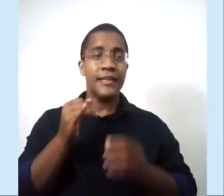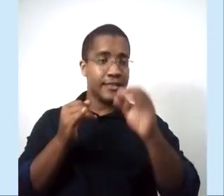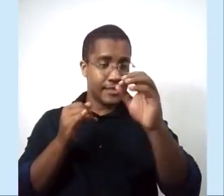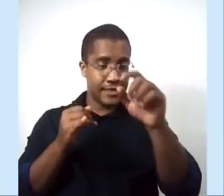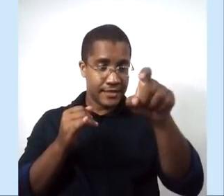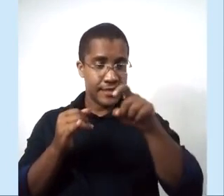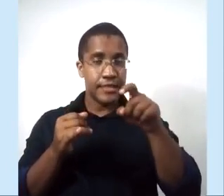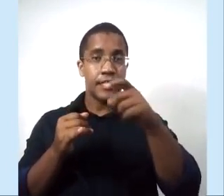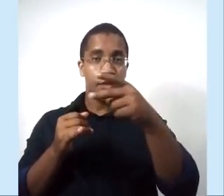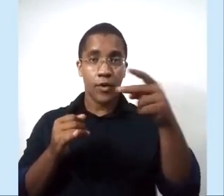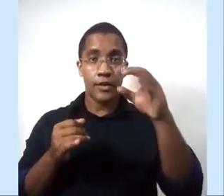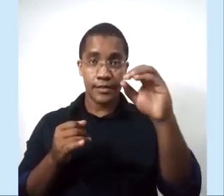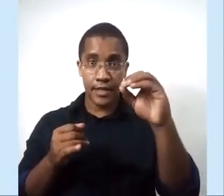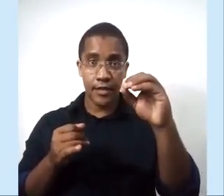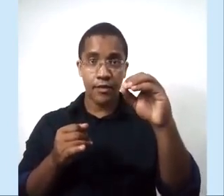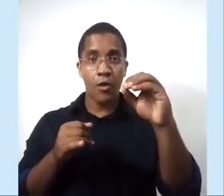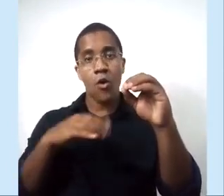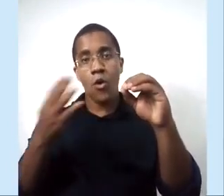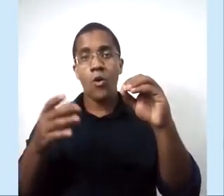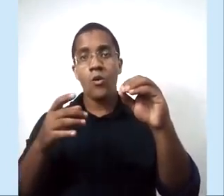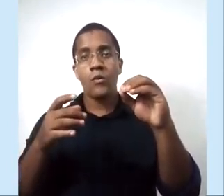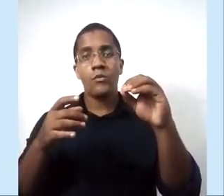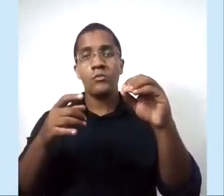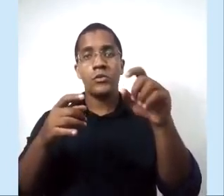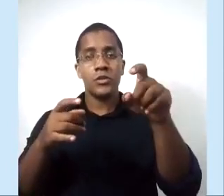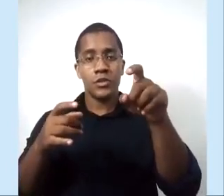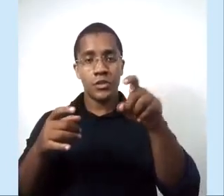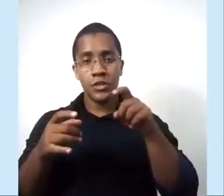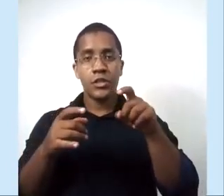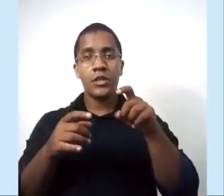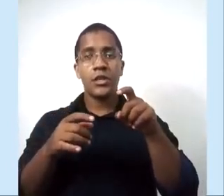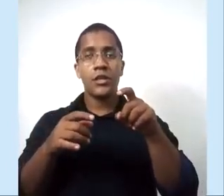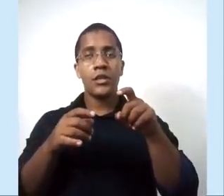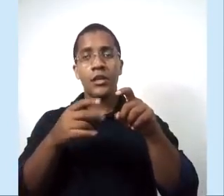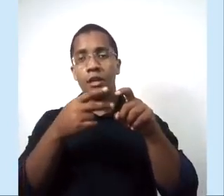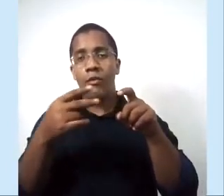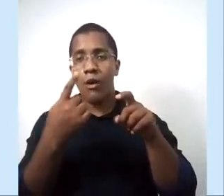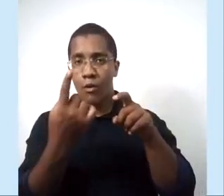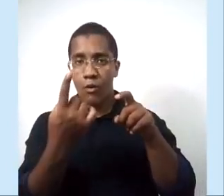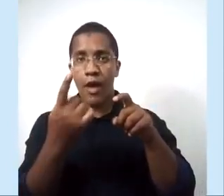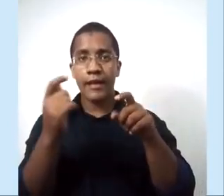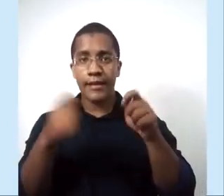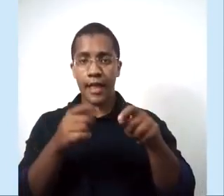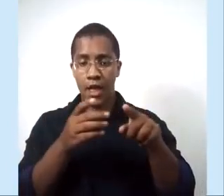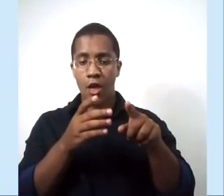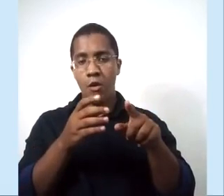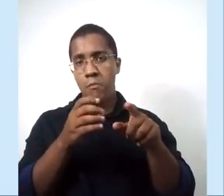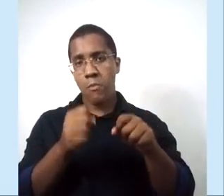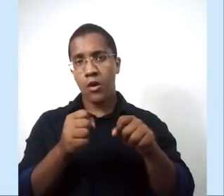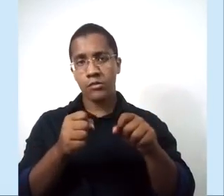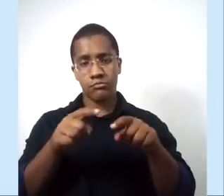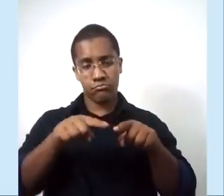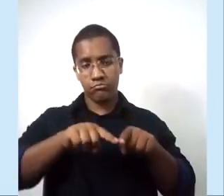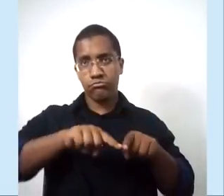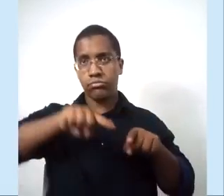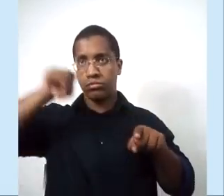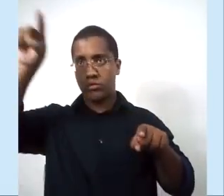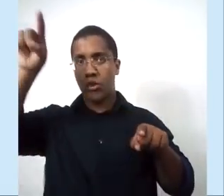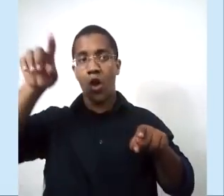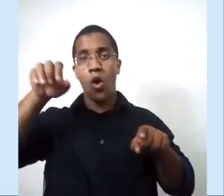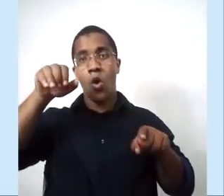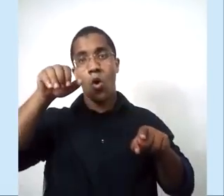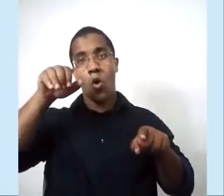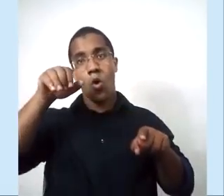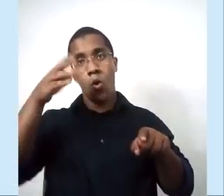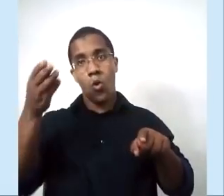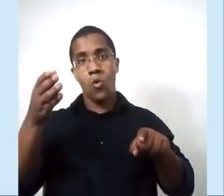0 ou x igual a 1, você já encontra a inclinação dela, assim, o formato que ela vai estar. Ou nesse